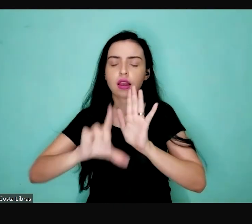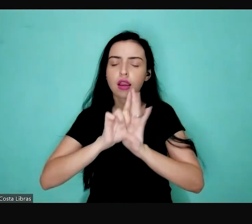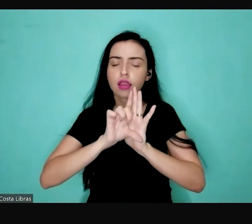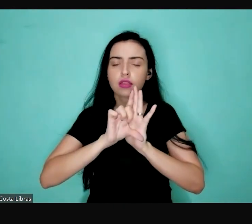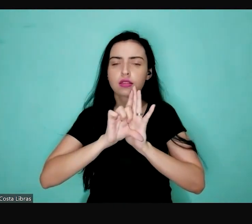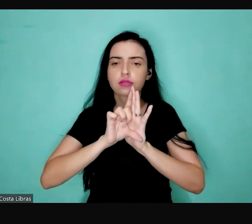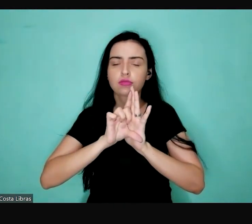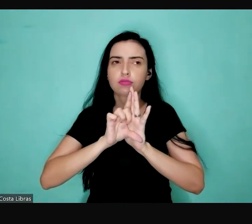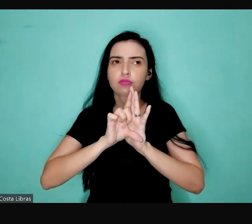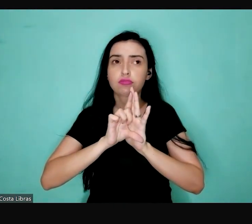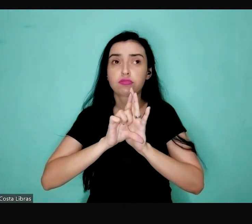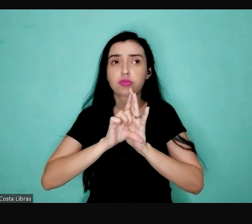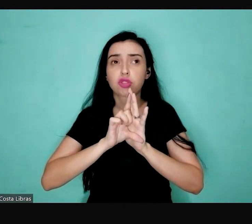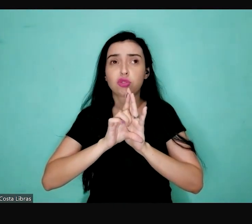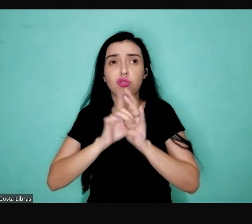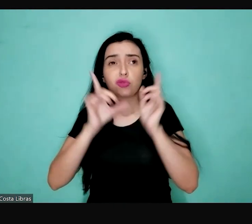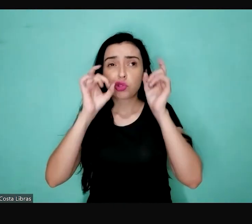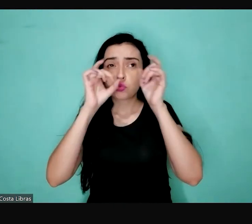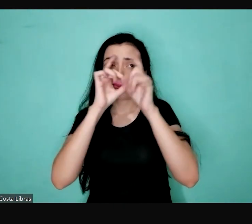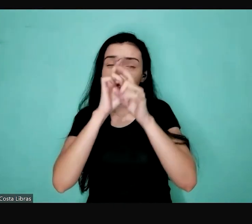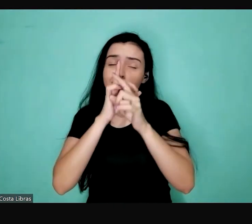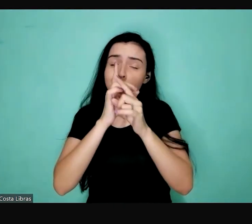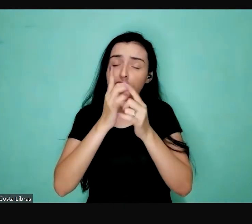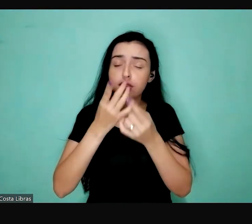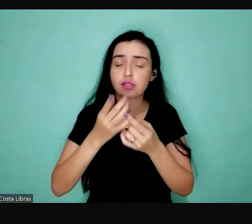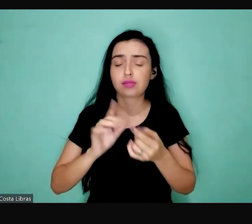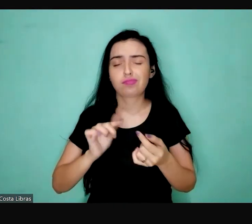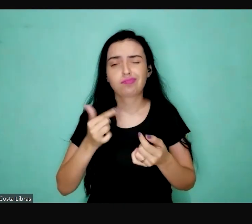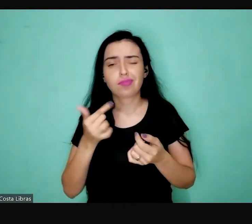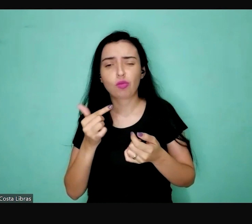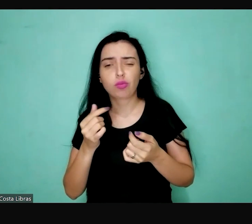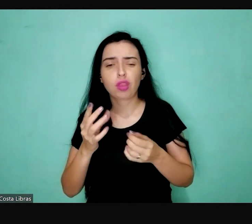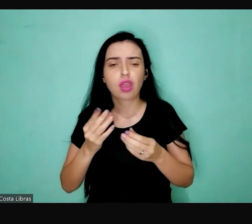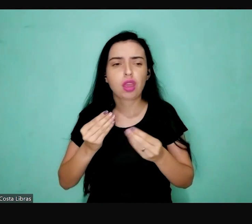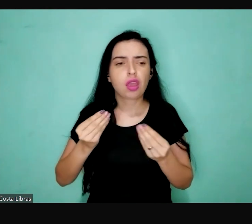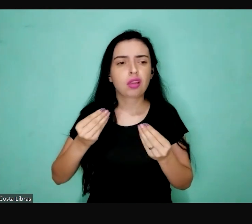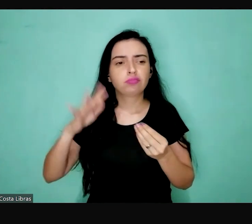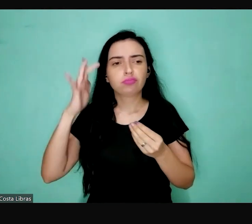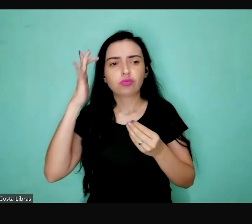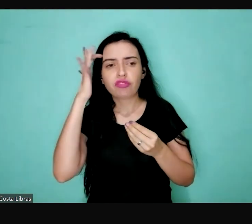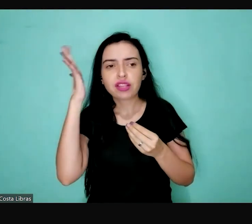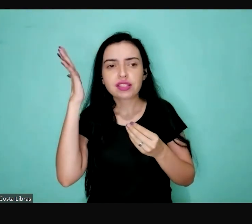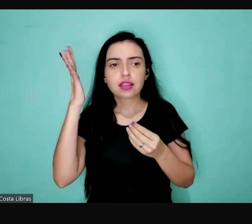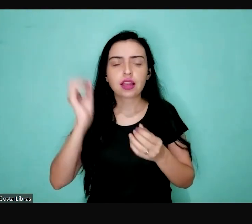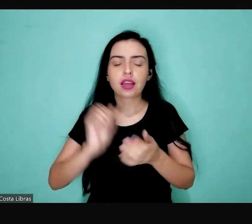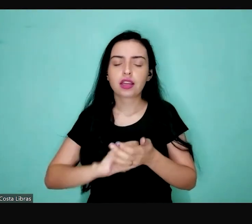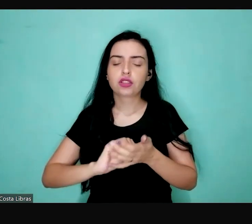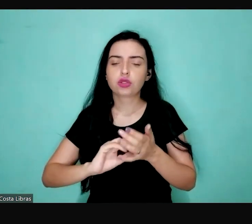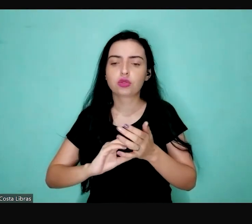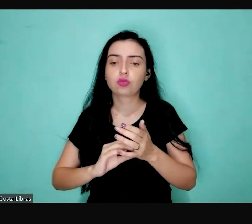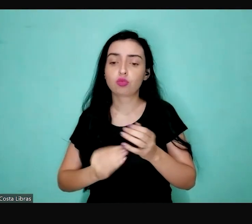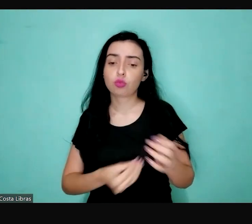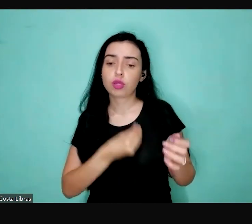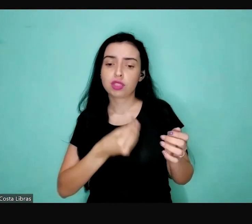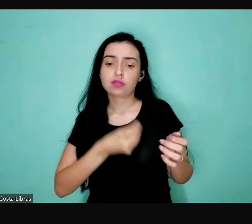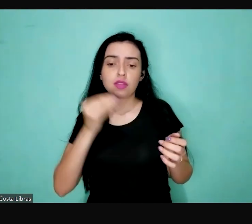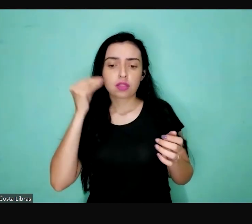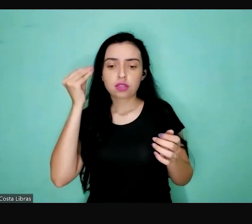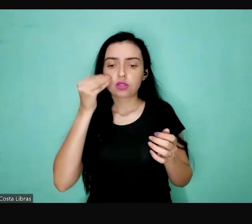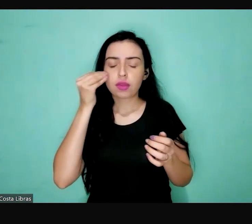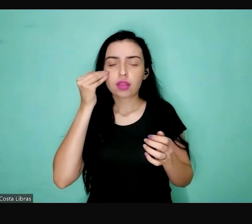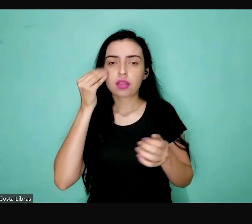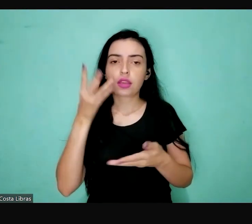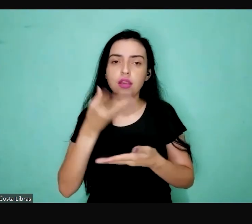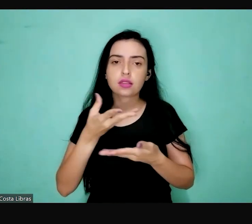muito fáceis de compreender, com uma realidade complexa do nosso meio social, onde prevalece